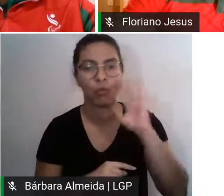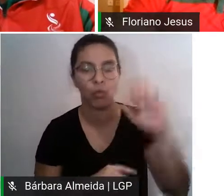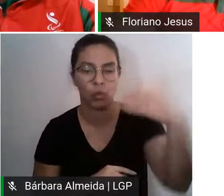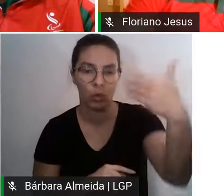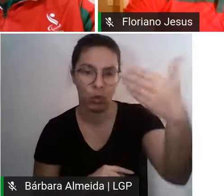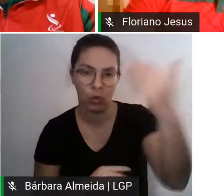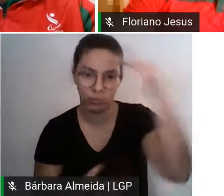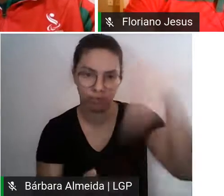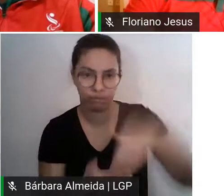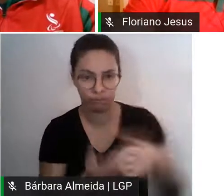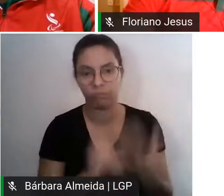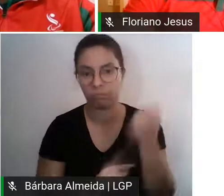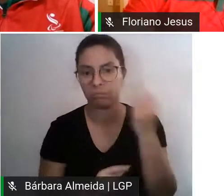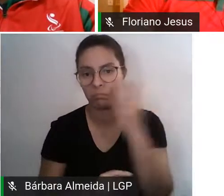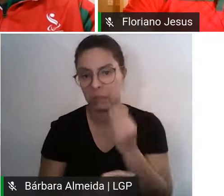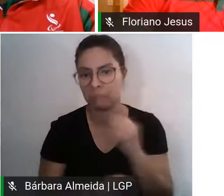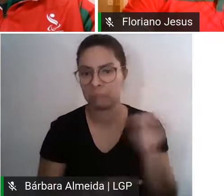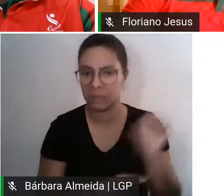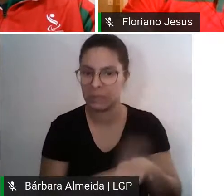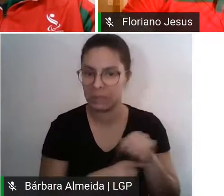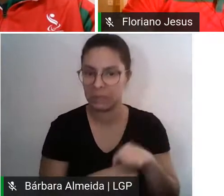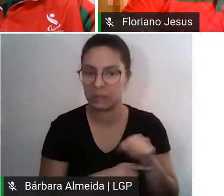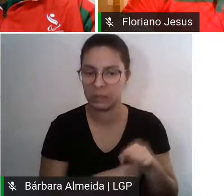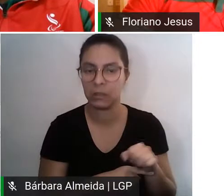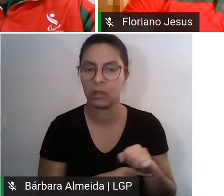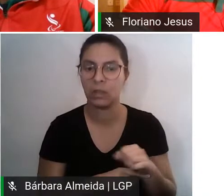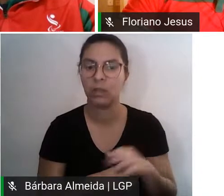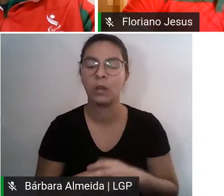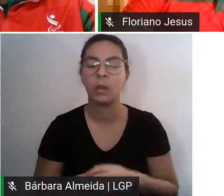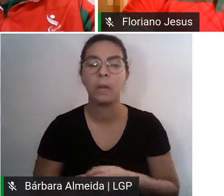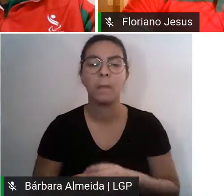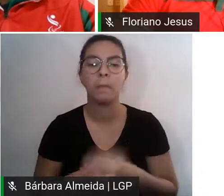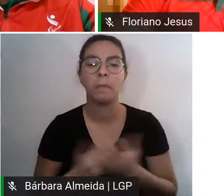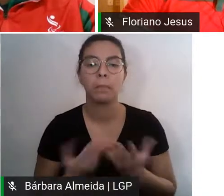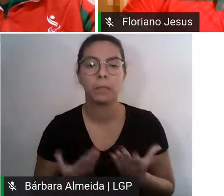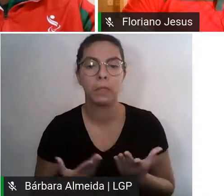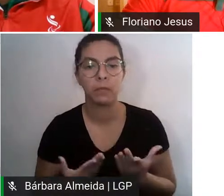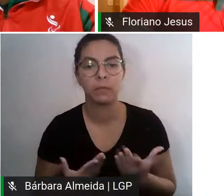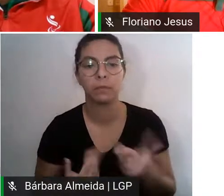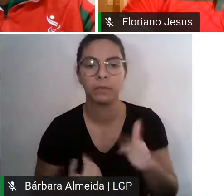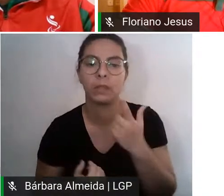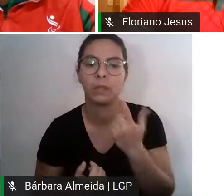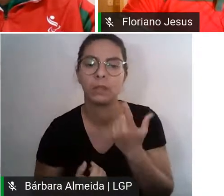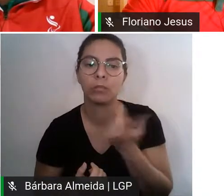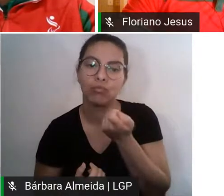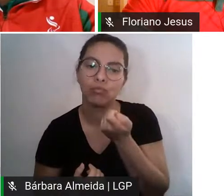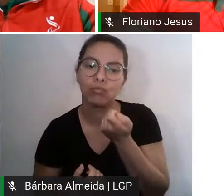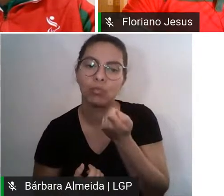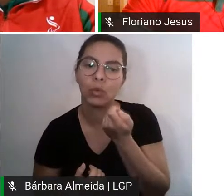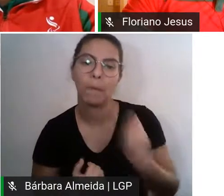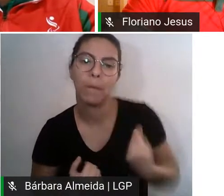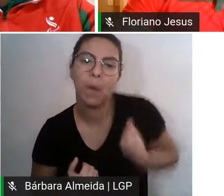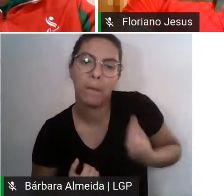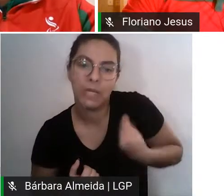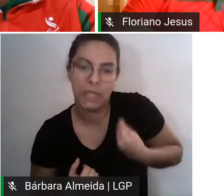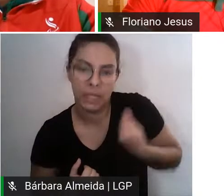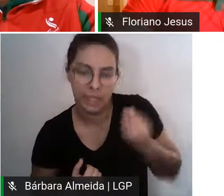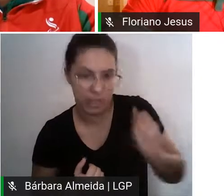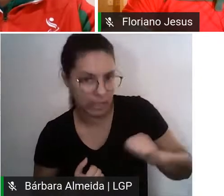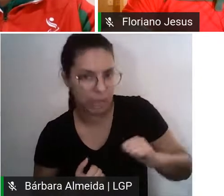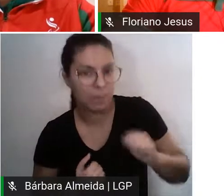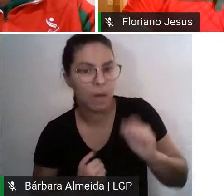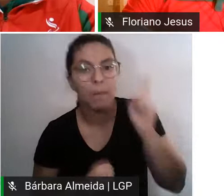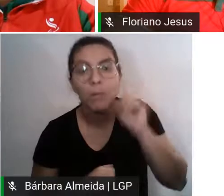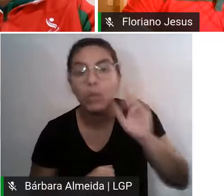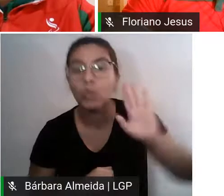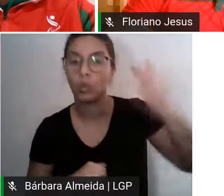sendo que isso é obviamente uma preocupação, mas não é a nossa prioridade. Nós queremos essencialmente é que estes